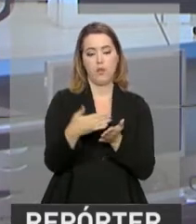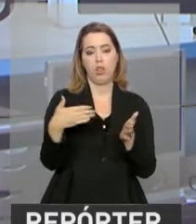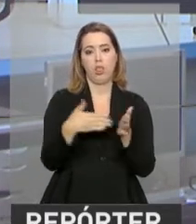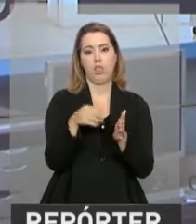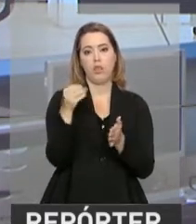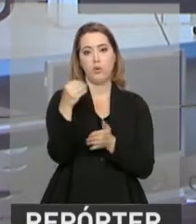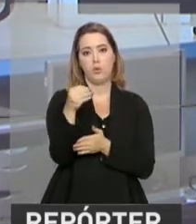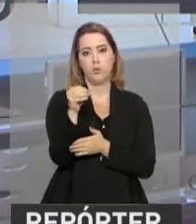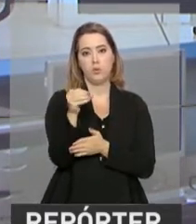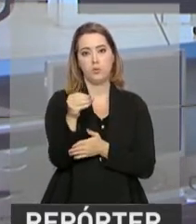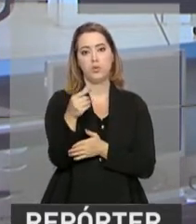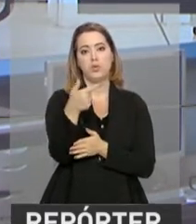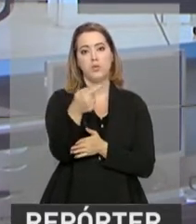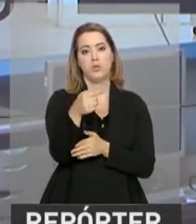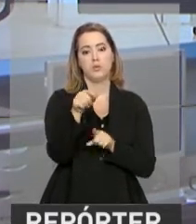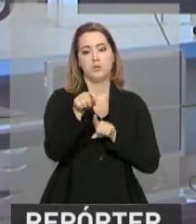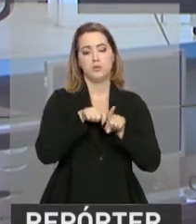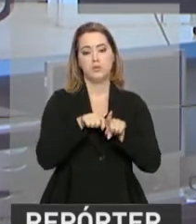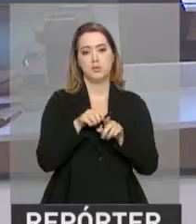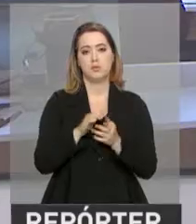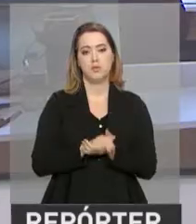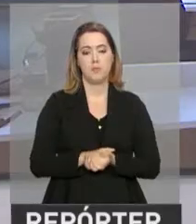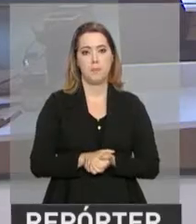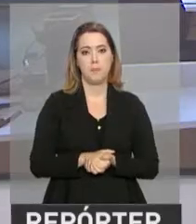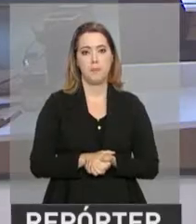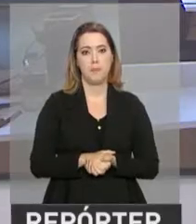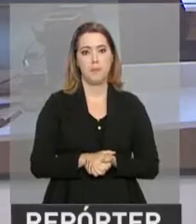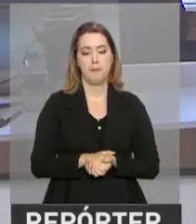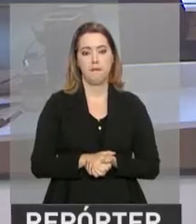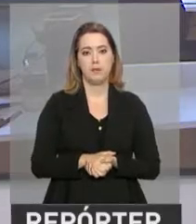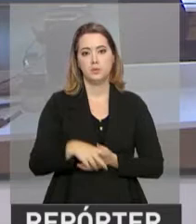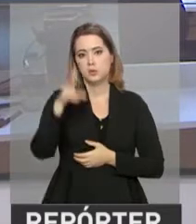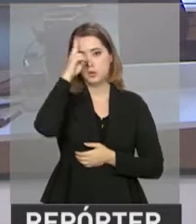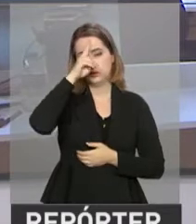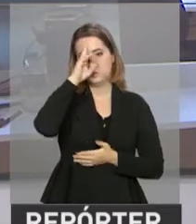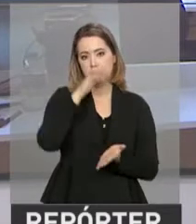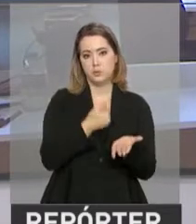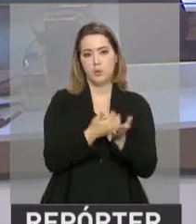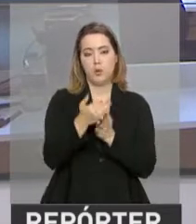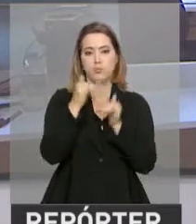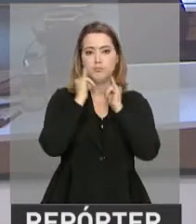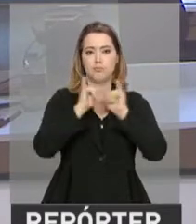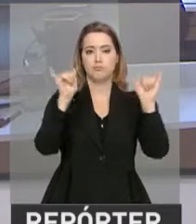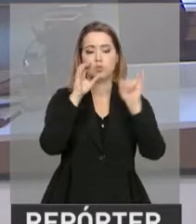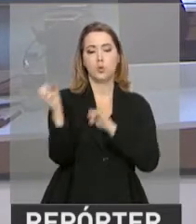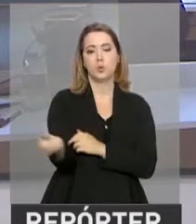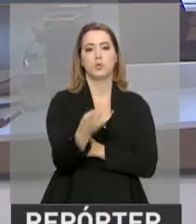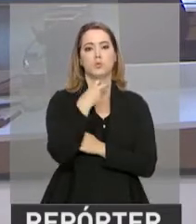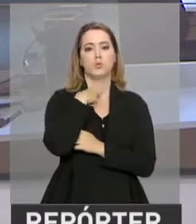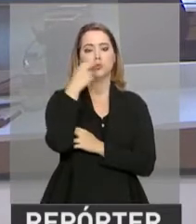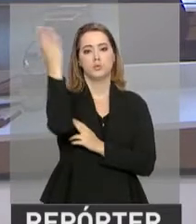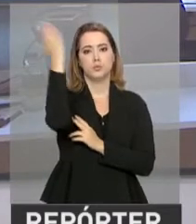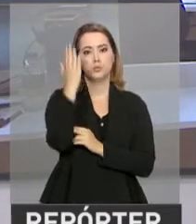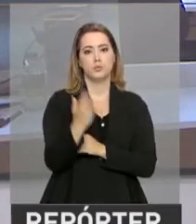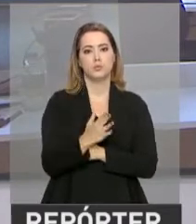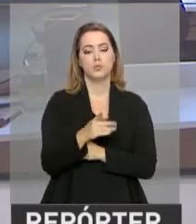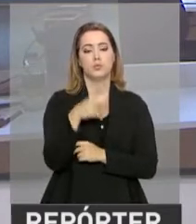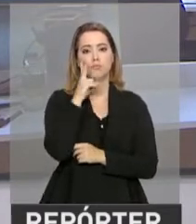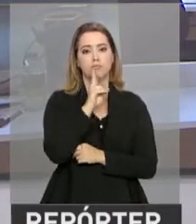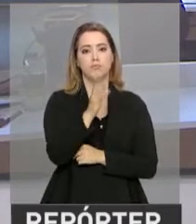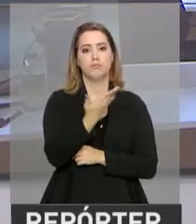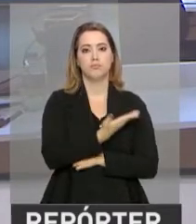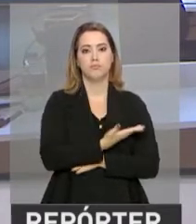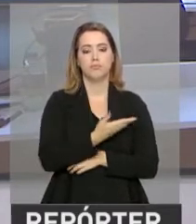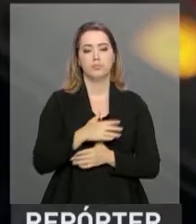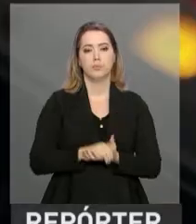outubro ou seja os sete meses em segunda feira começa a transmissão da nova voz do brasil vamos ver